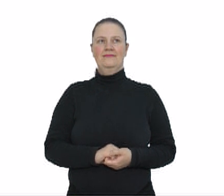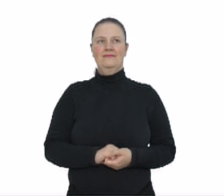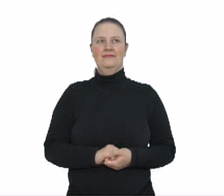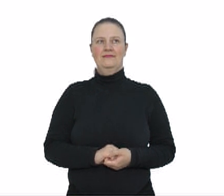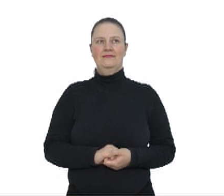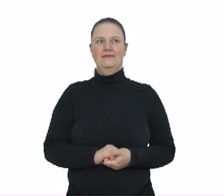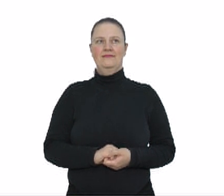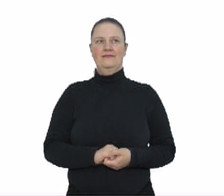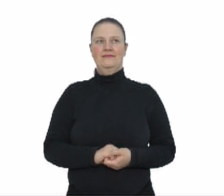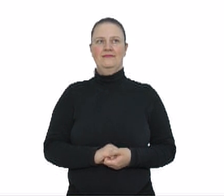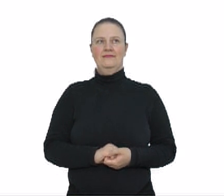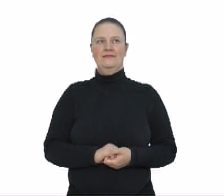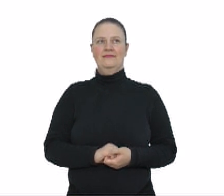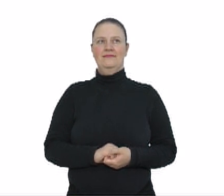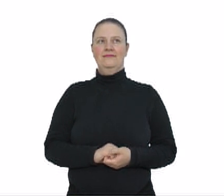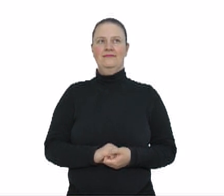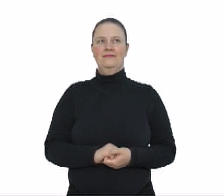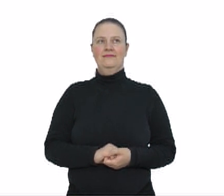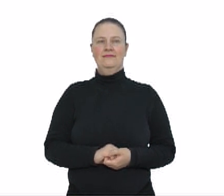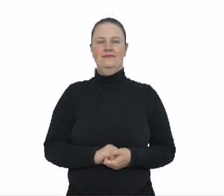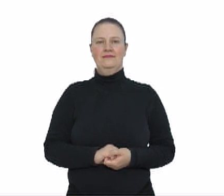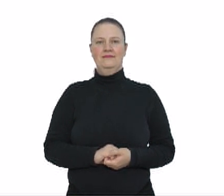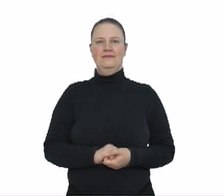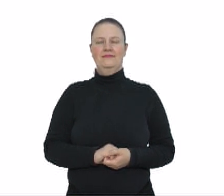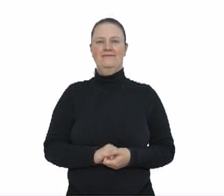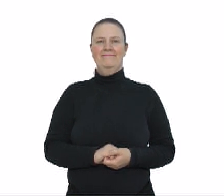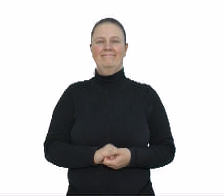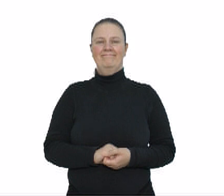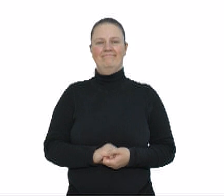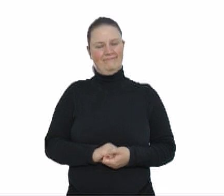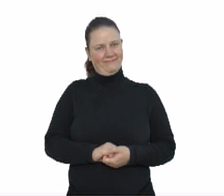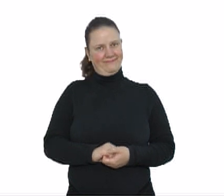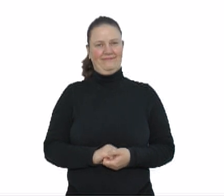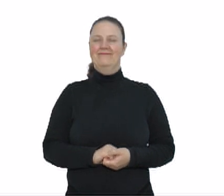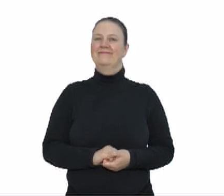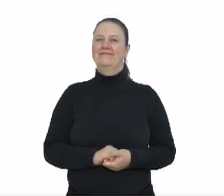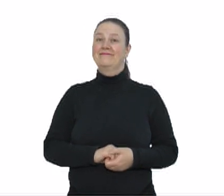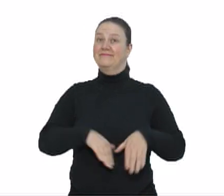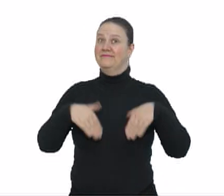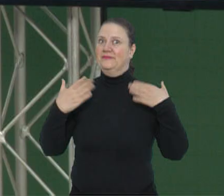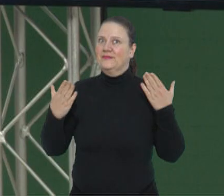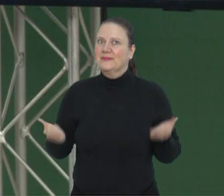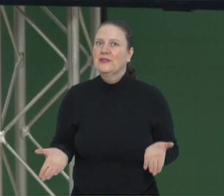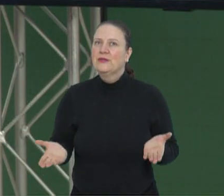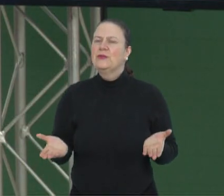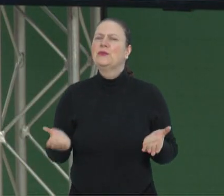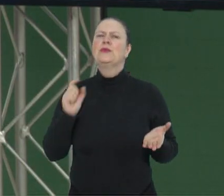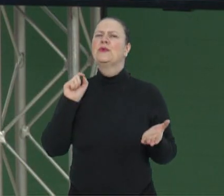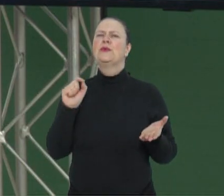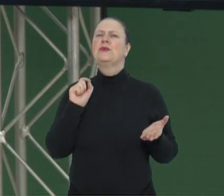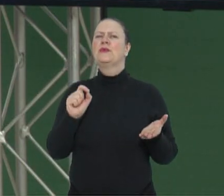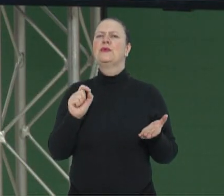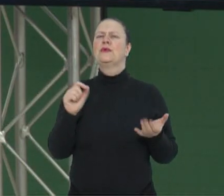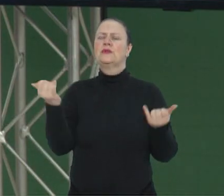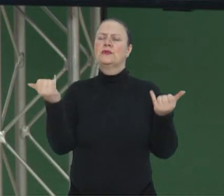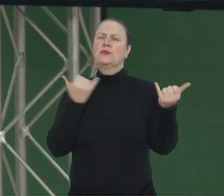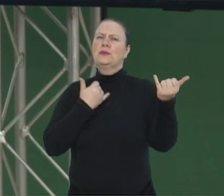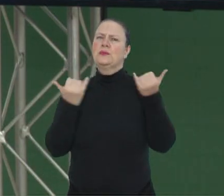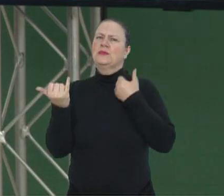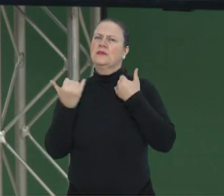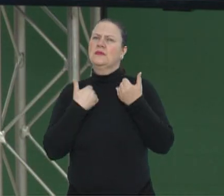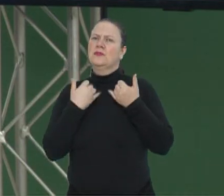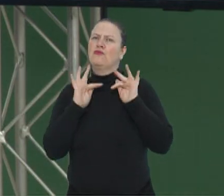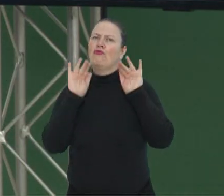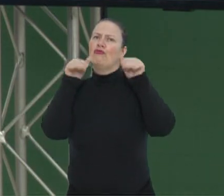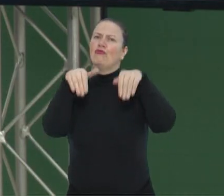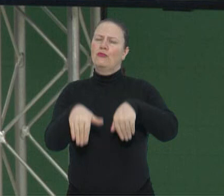el tiempo es corto, viajar es regressar. Então, o que fica de mensagem final,